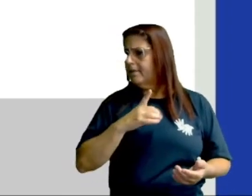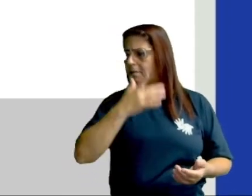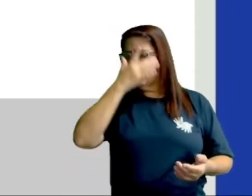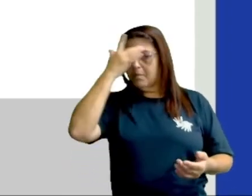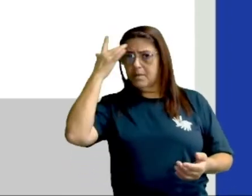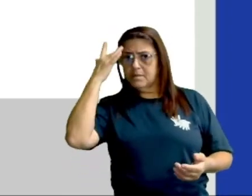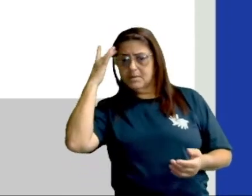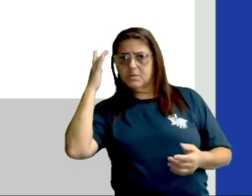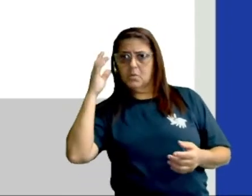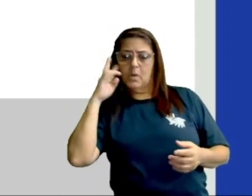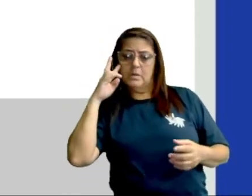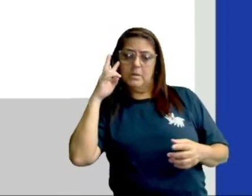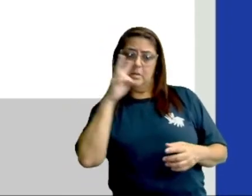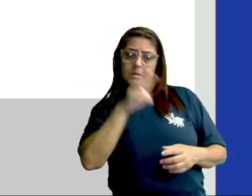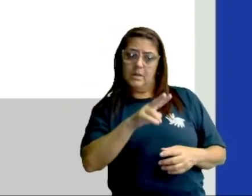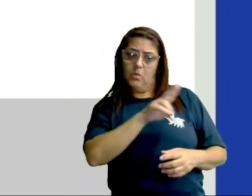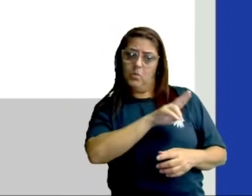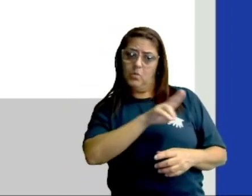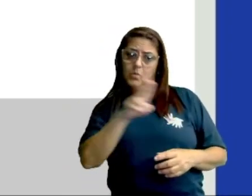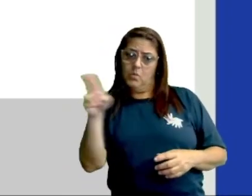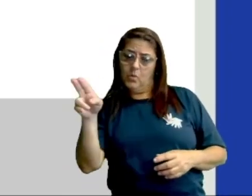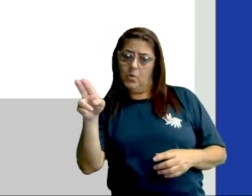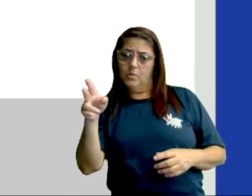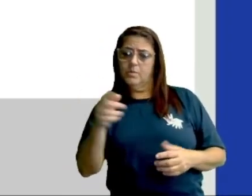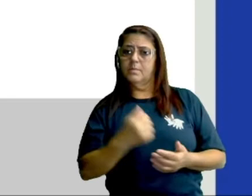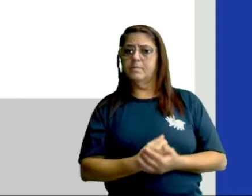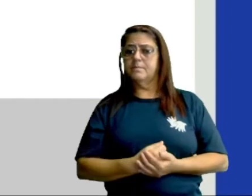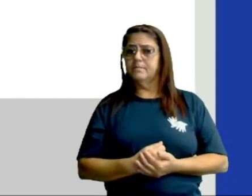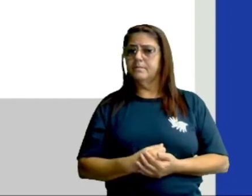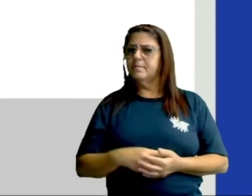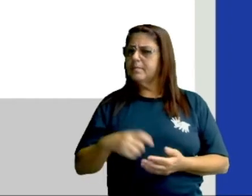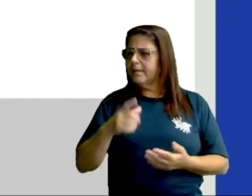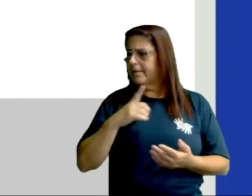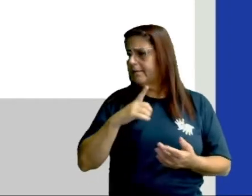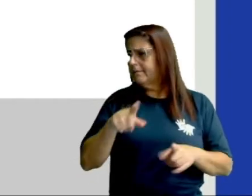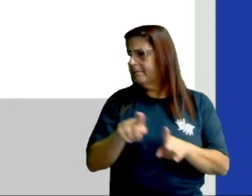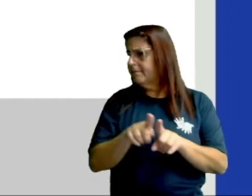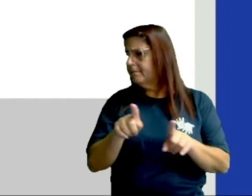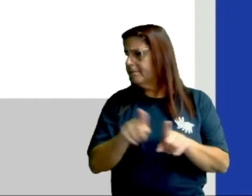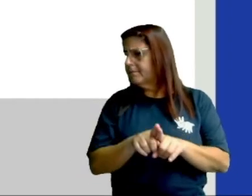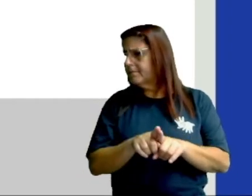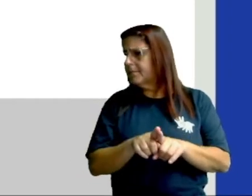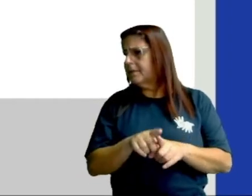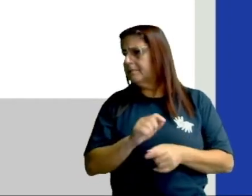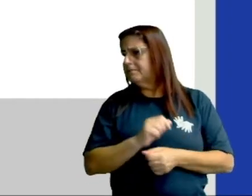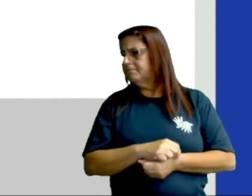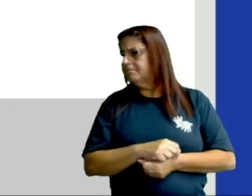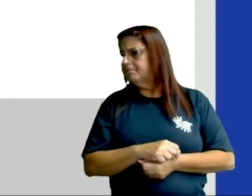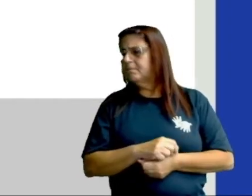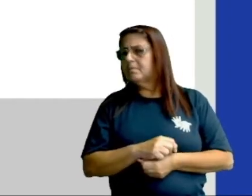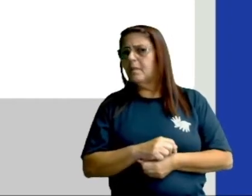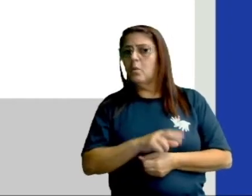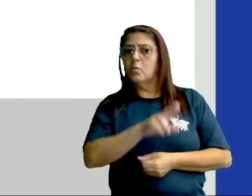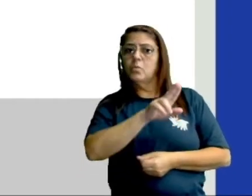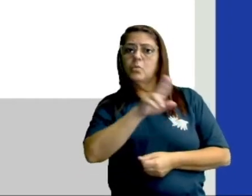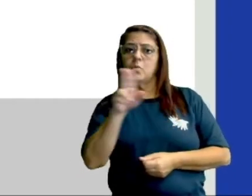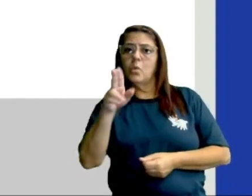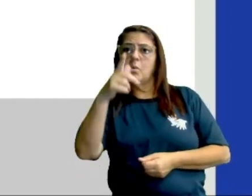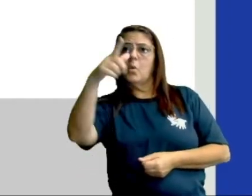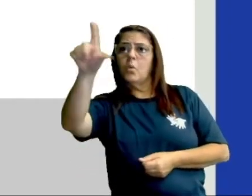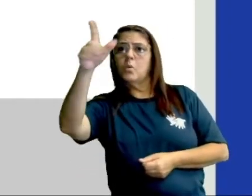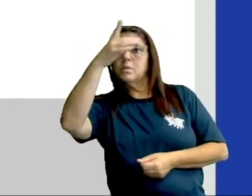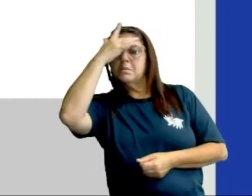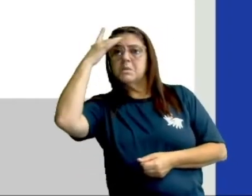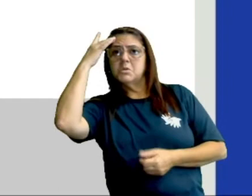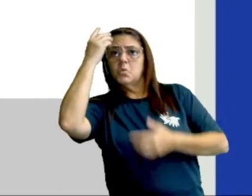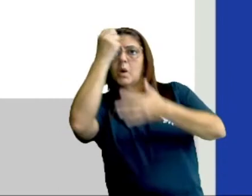que você vai colocar o endereço eletrônico. Temos também aí, ó, a questão de quem você pode enviar para